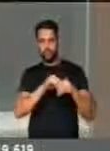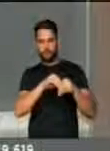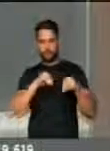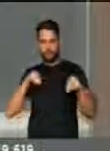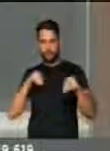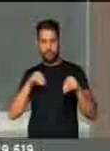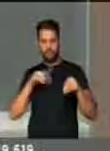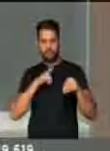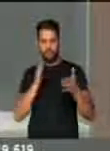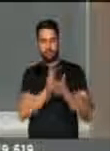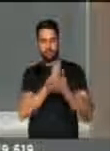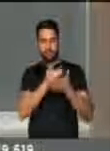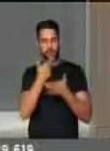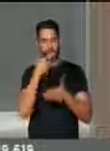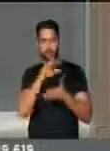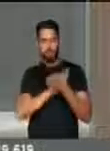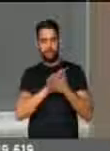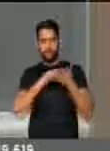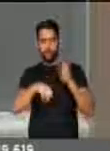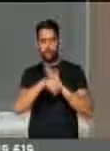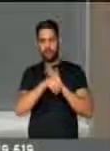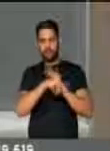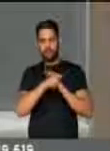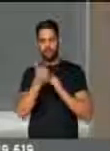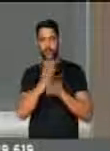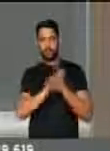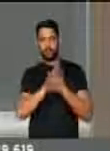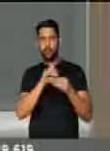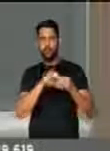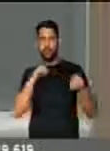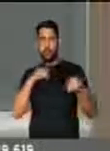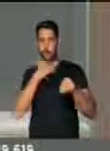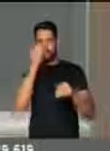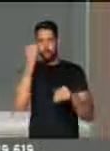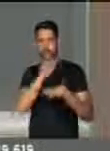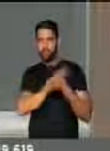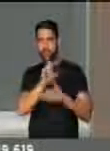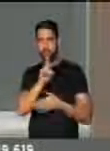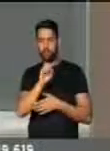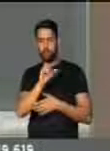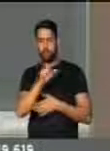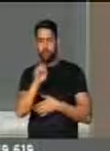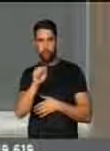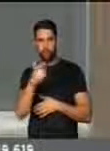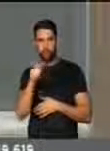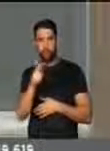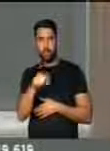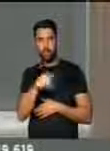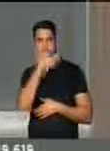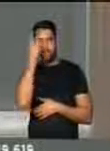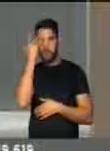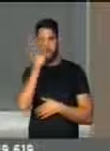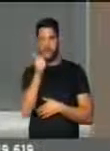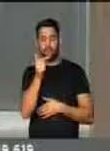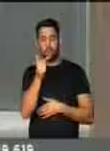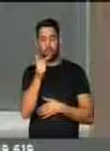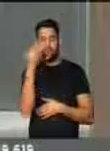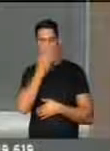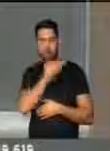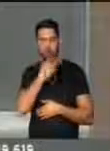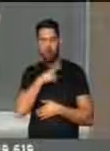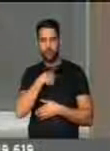afastamento de alguém que não cometeu crime, de alguém que não tem dolo, de alguém que